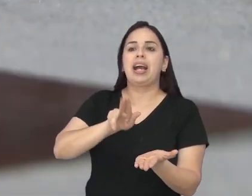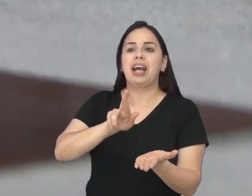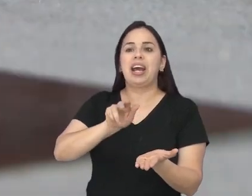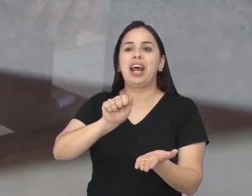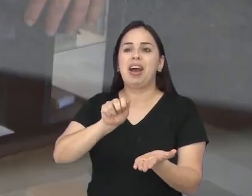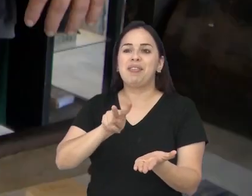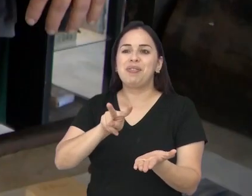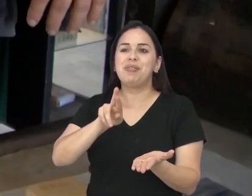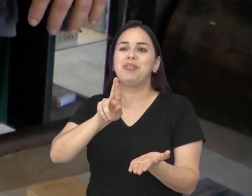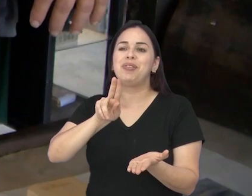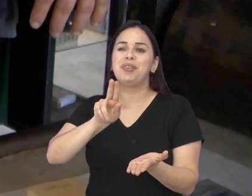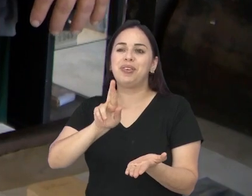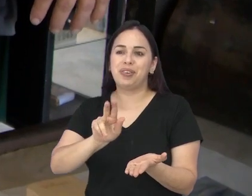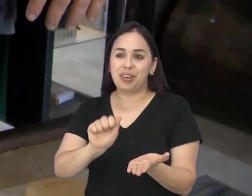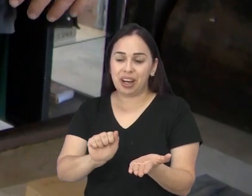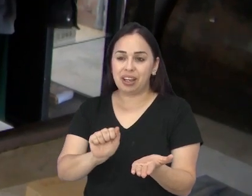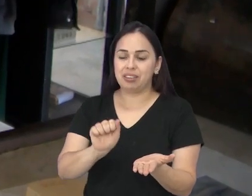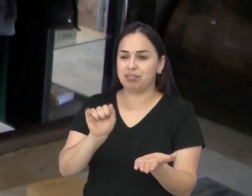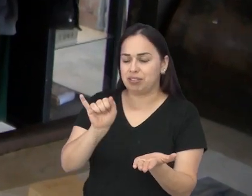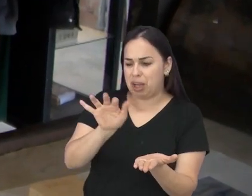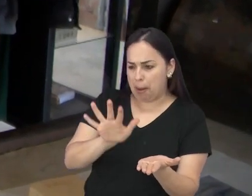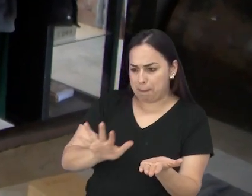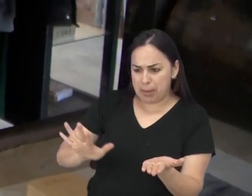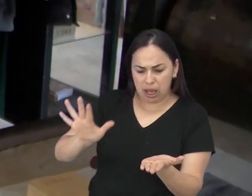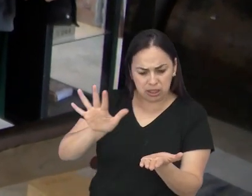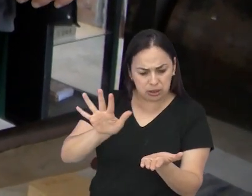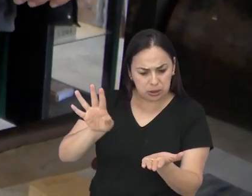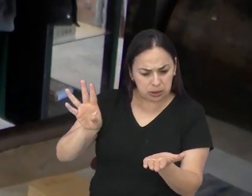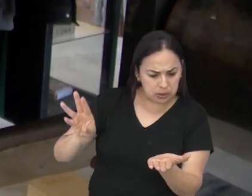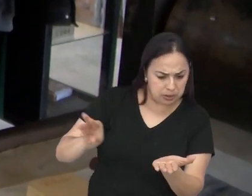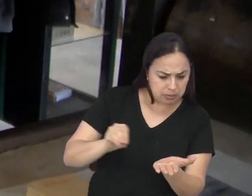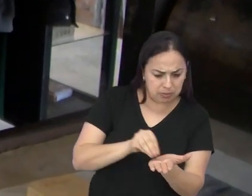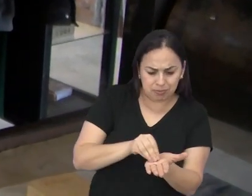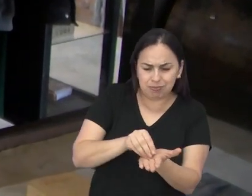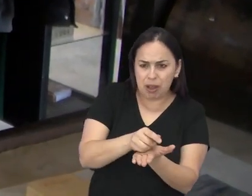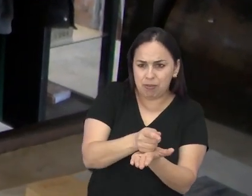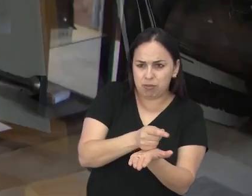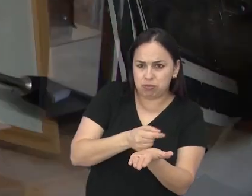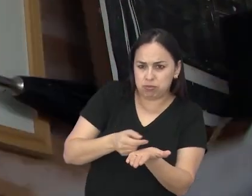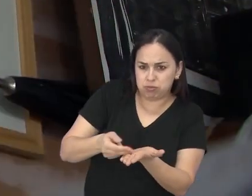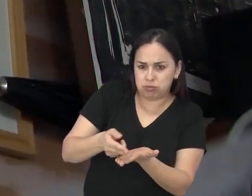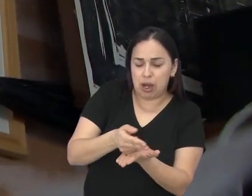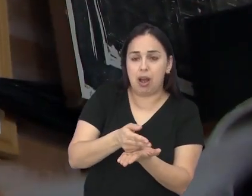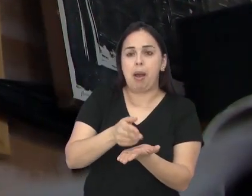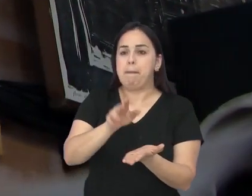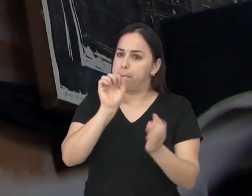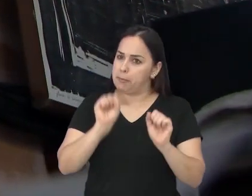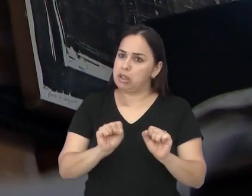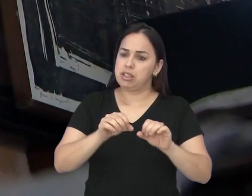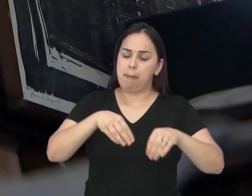você a transfere para uma outra base, por exemplo, o pano ou o papel,